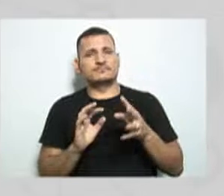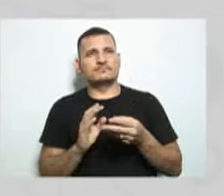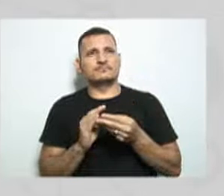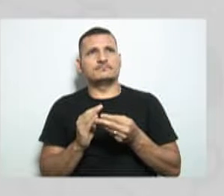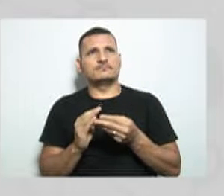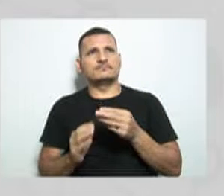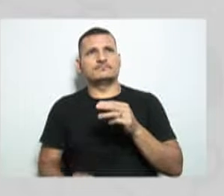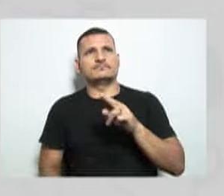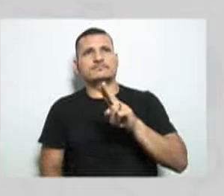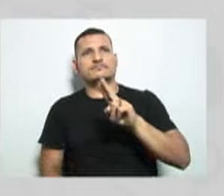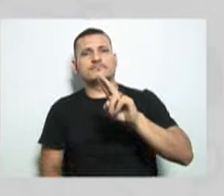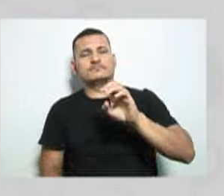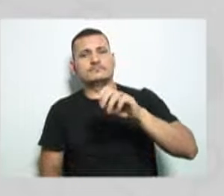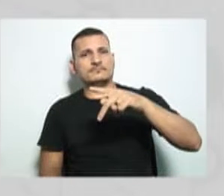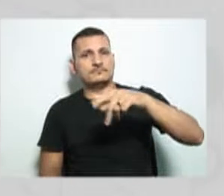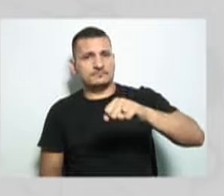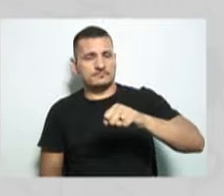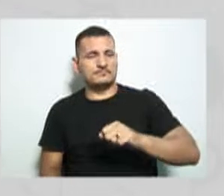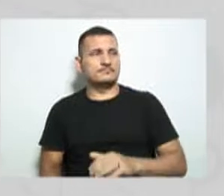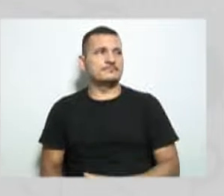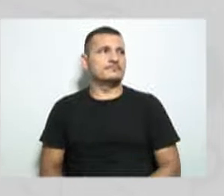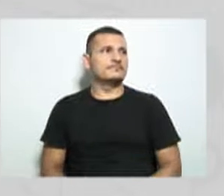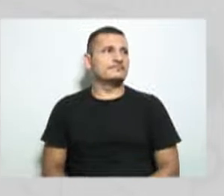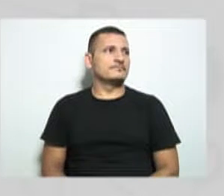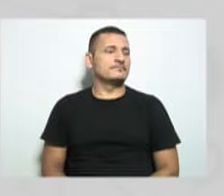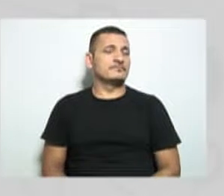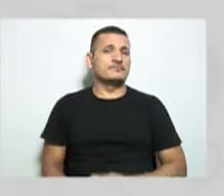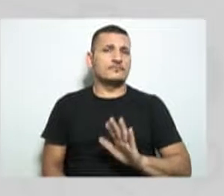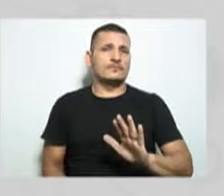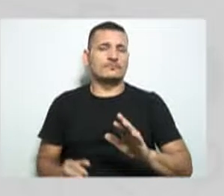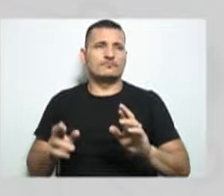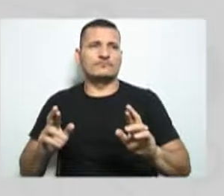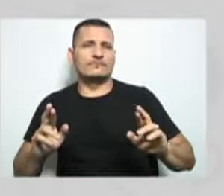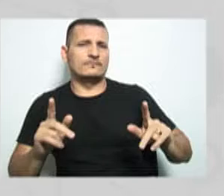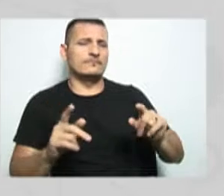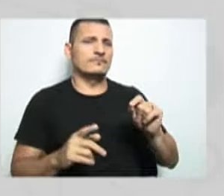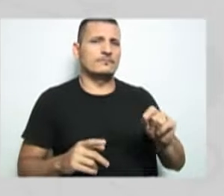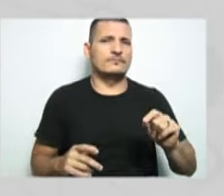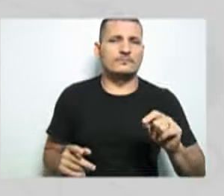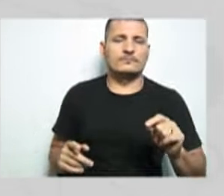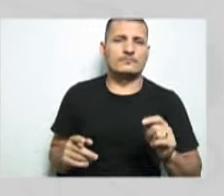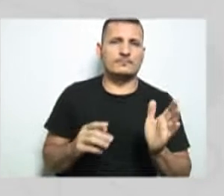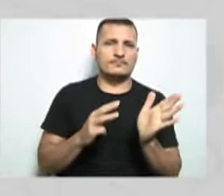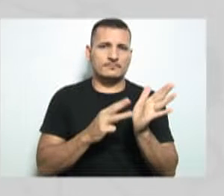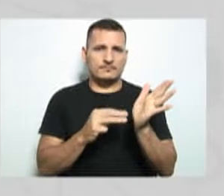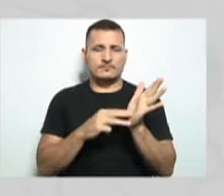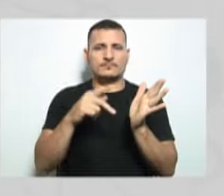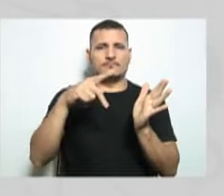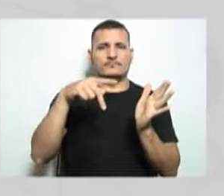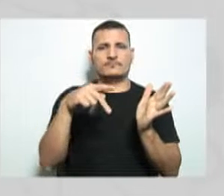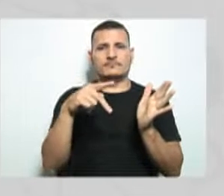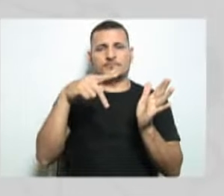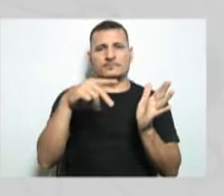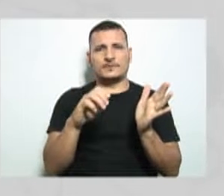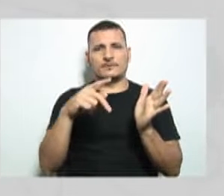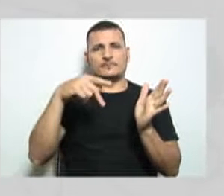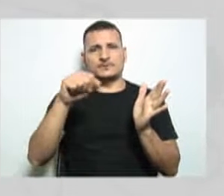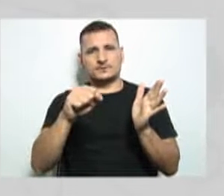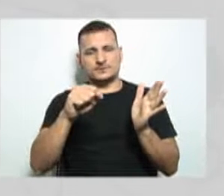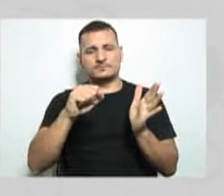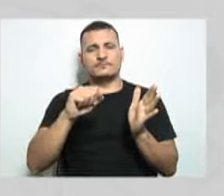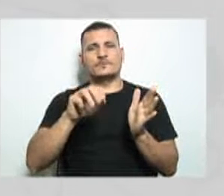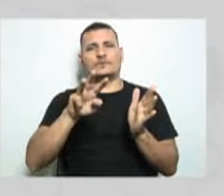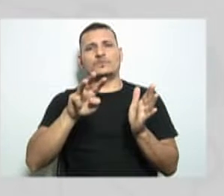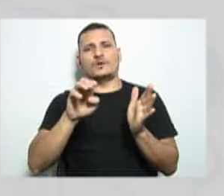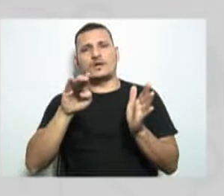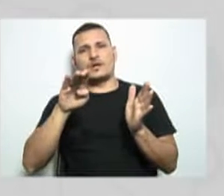ele. Então, vamos lá. A diferença entre o método PEPS e o UEPS é porque o método